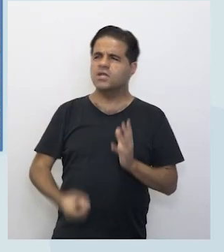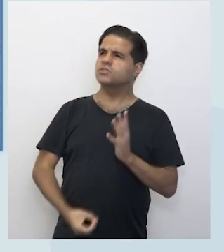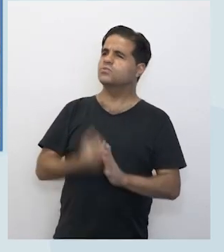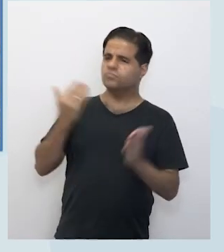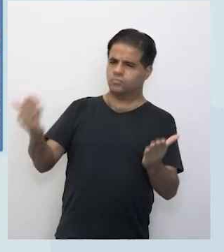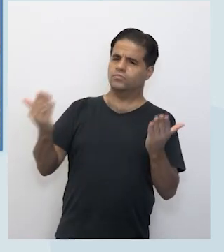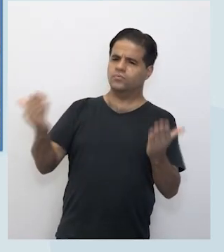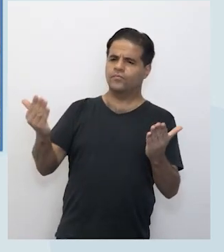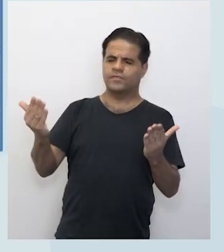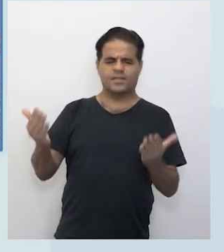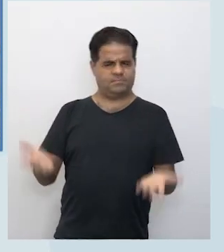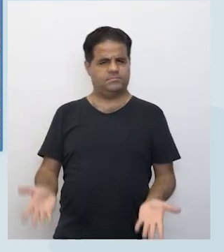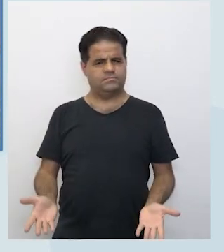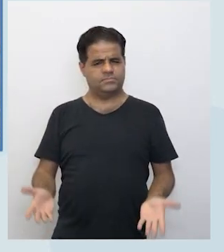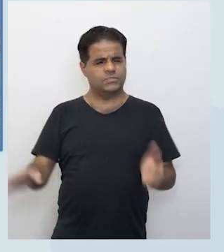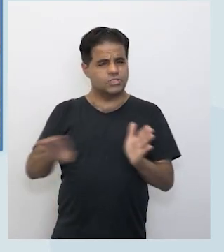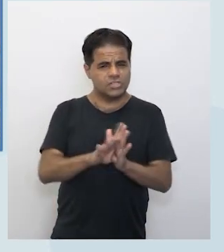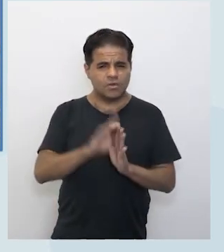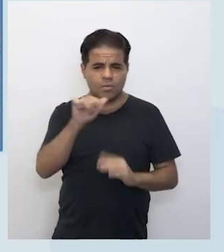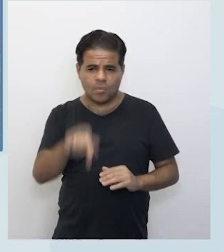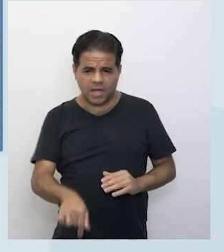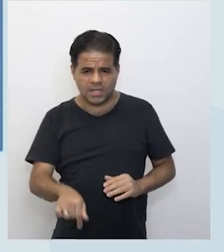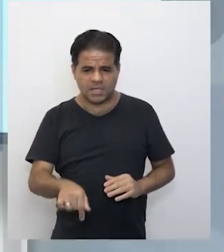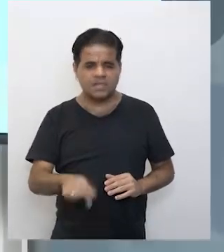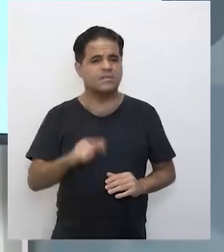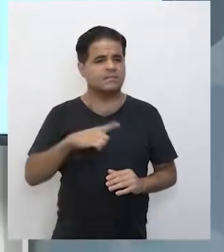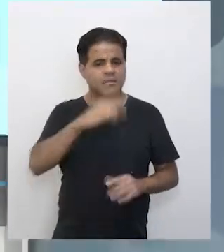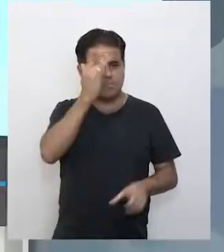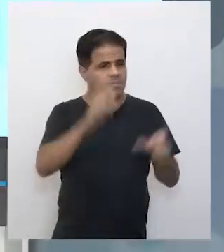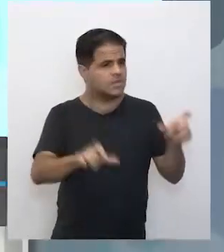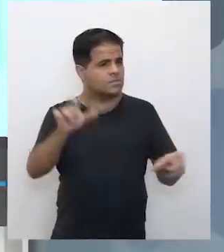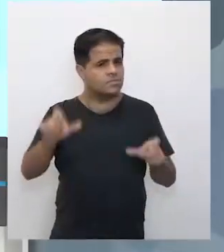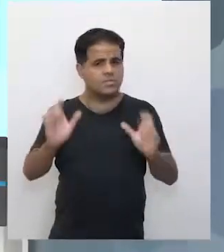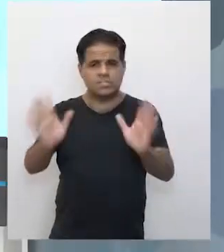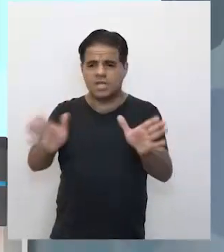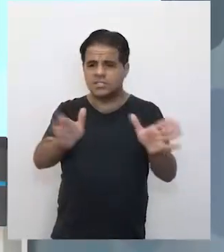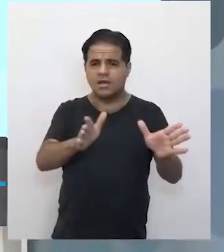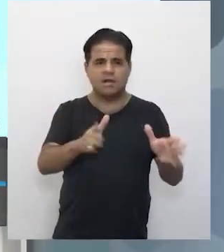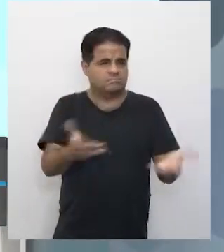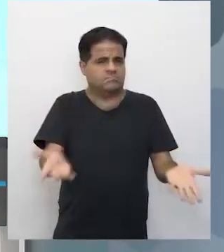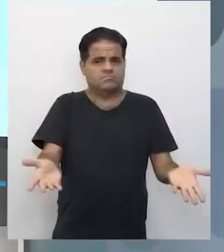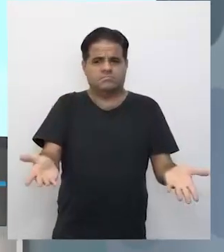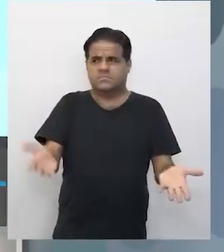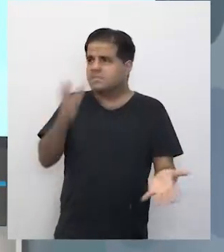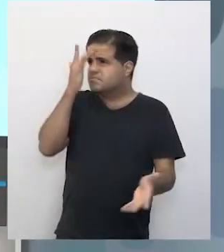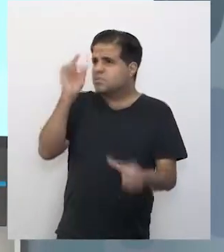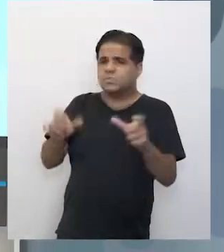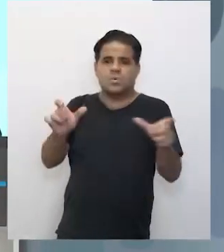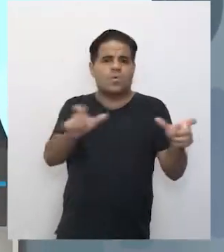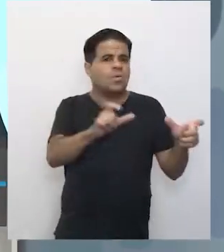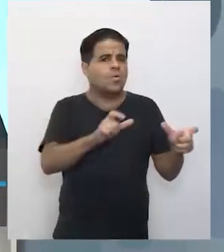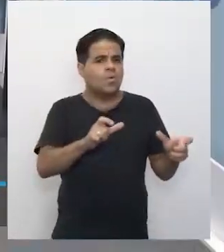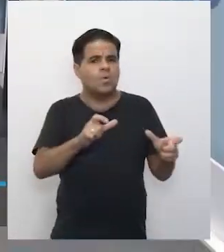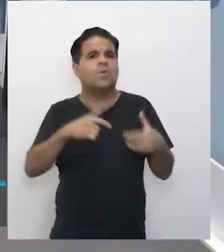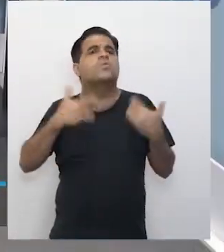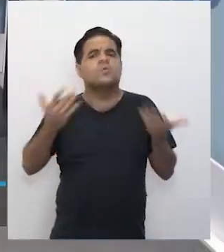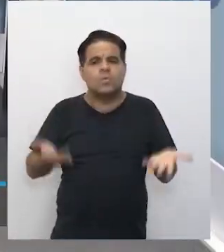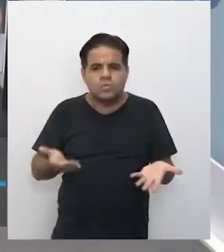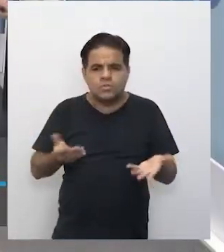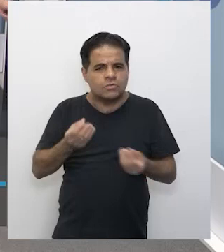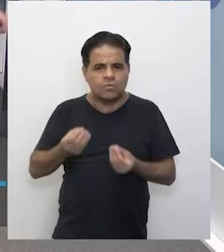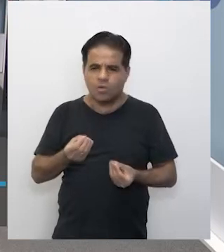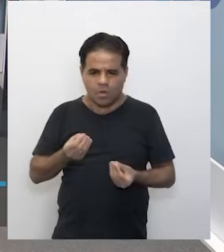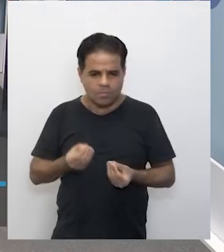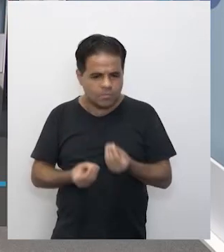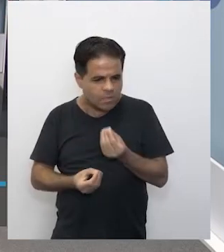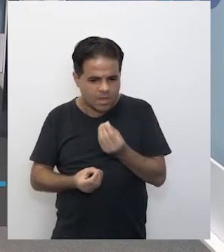né? Tinha gente. Se a gente chegou aqui e tem gente aqui, de onde vieram essas pessoas? Será que elas brotaram